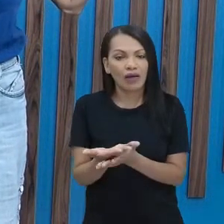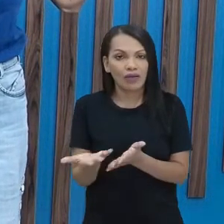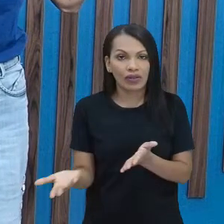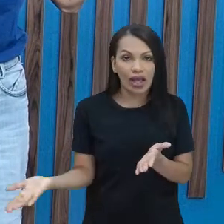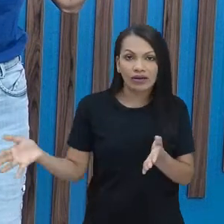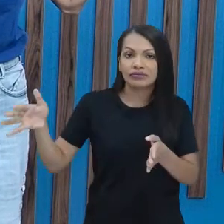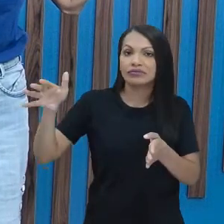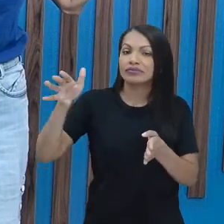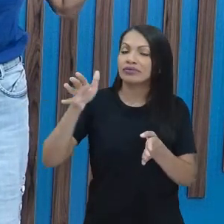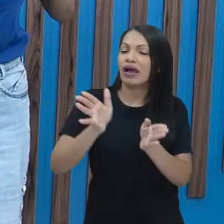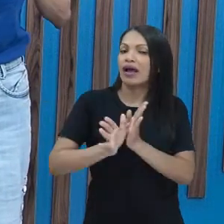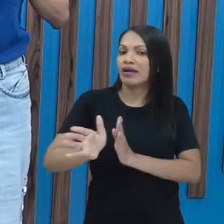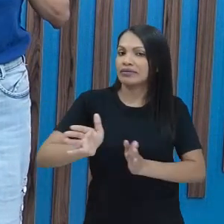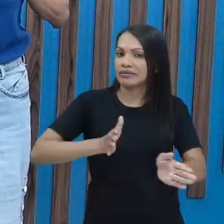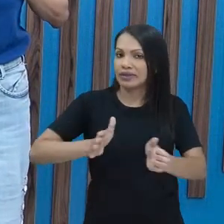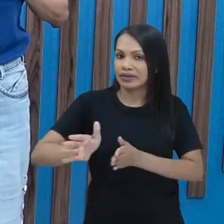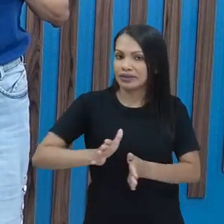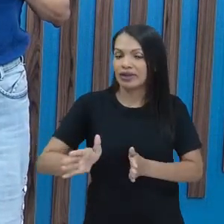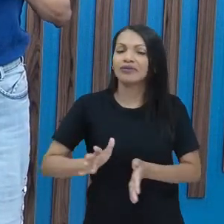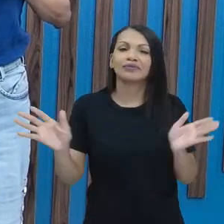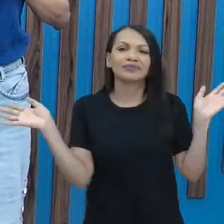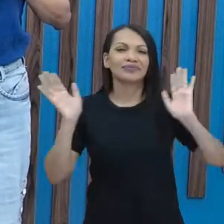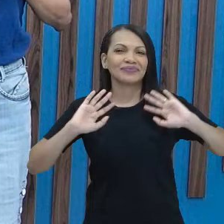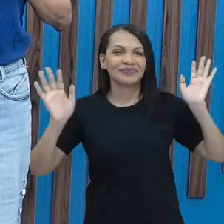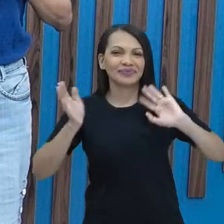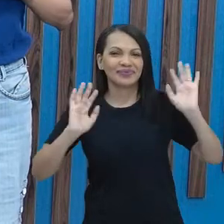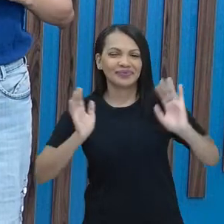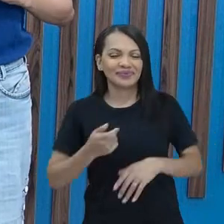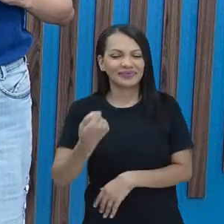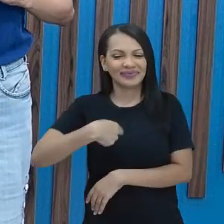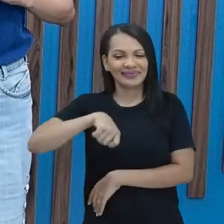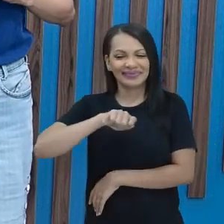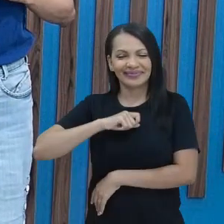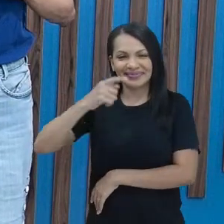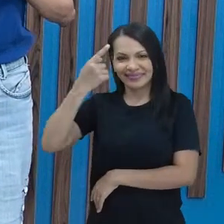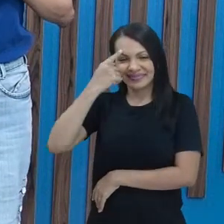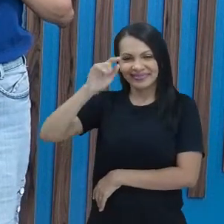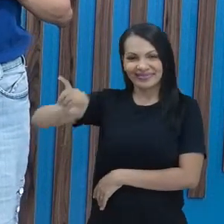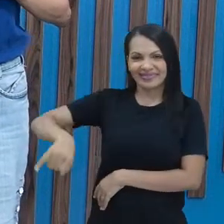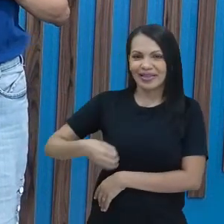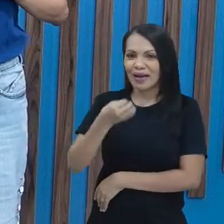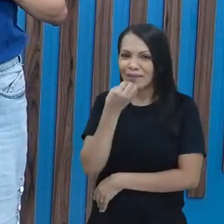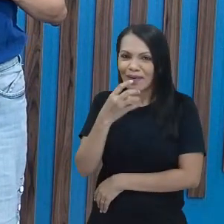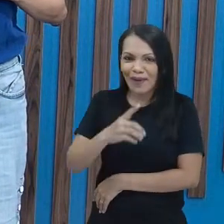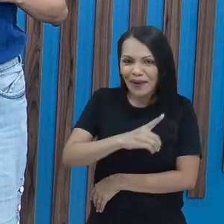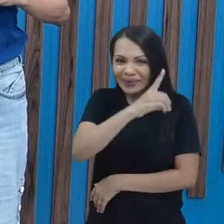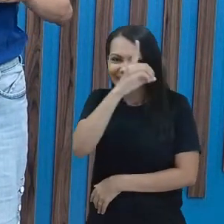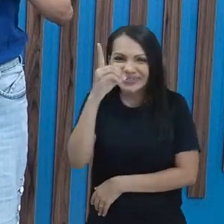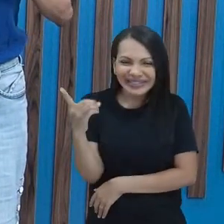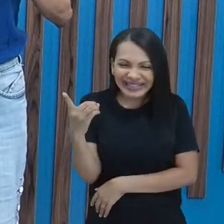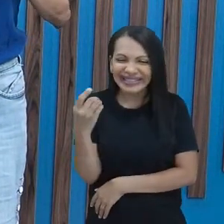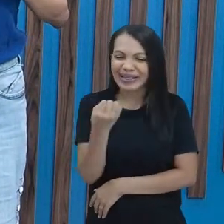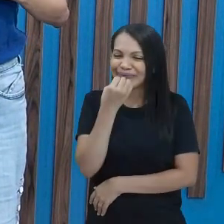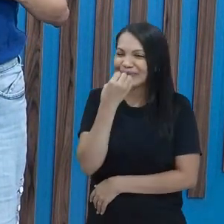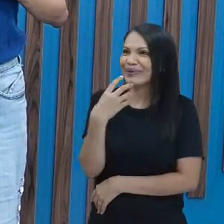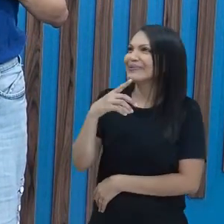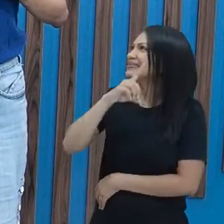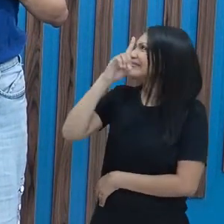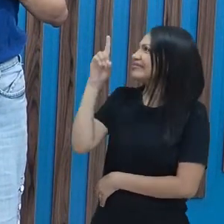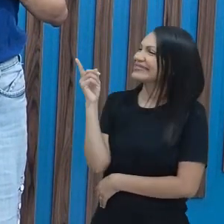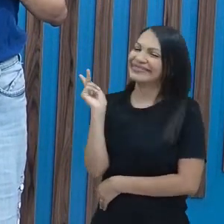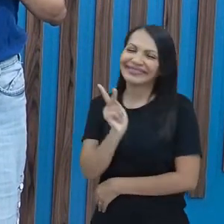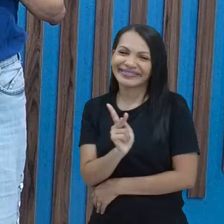aqui, deste ladinho, bem pertinho de mim, está Jéssica. Bom dia, Jéssica. Eu agradeço